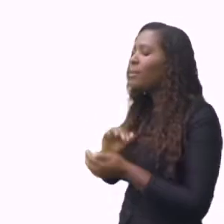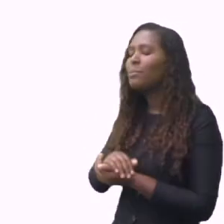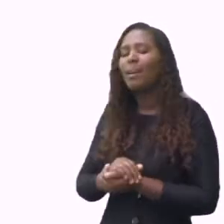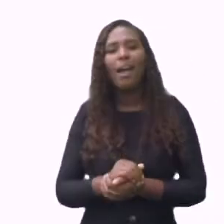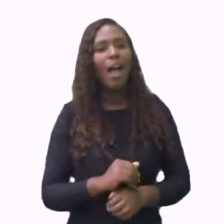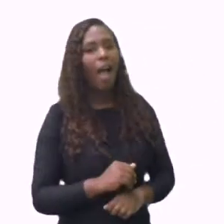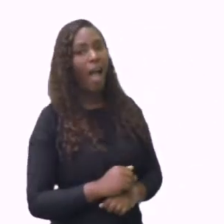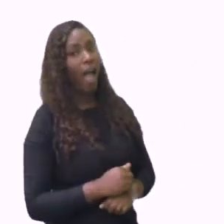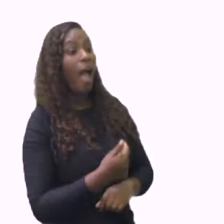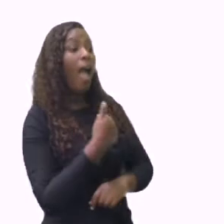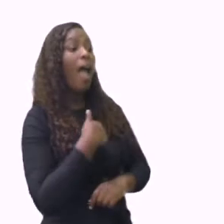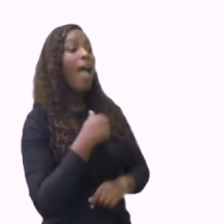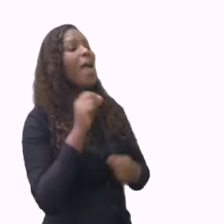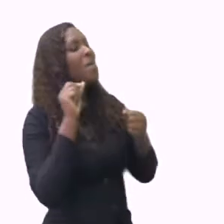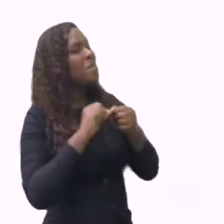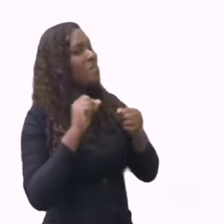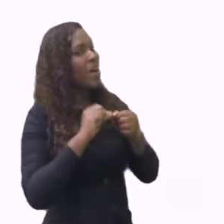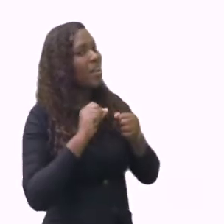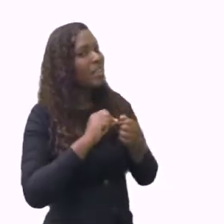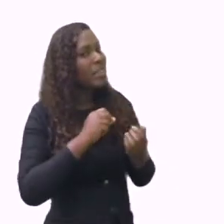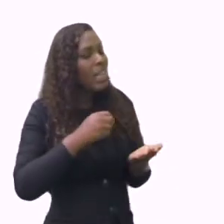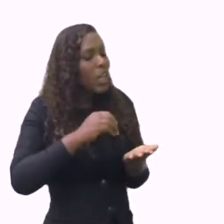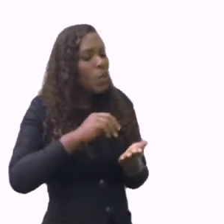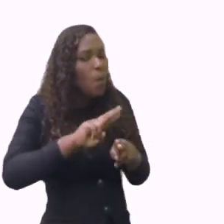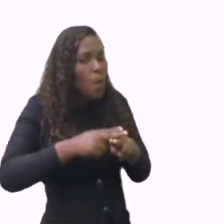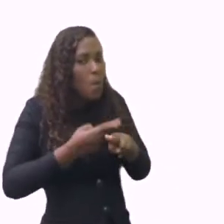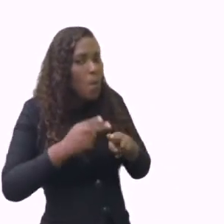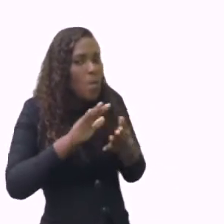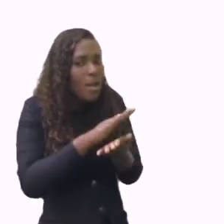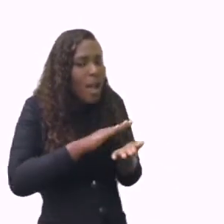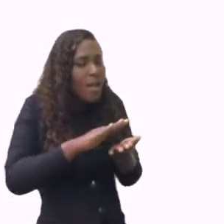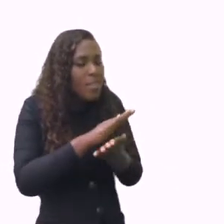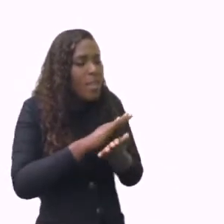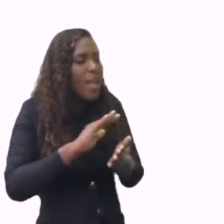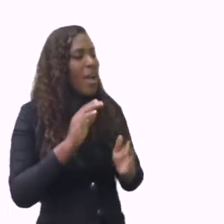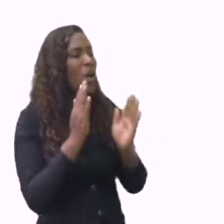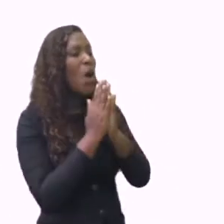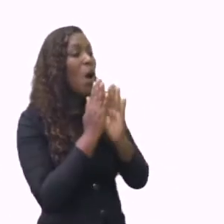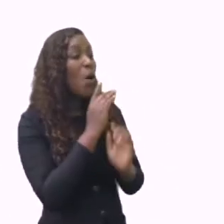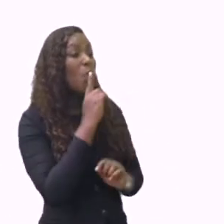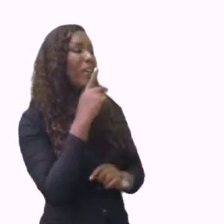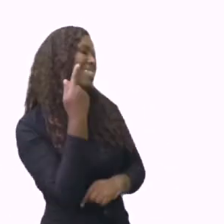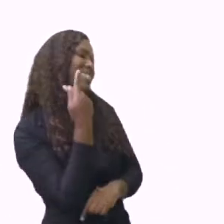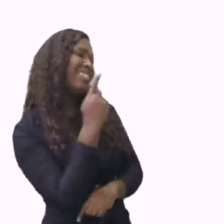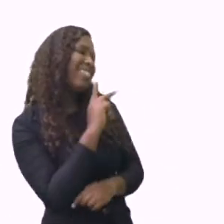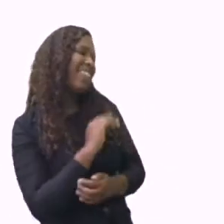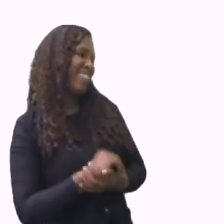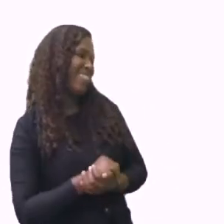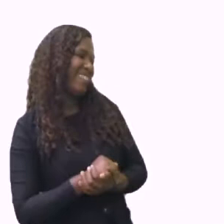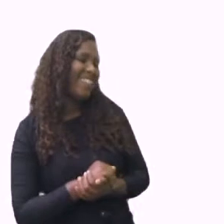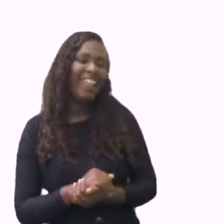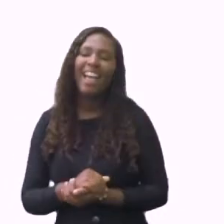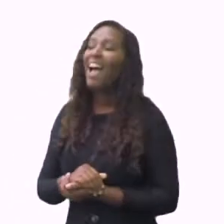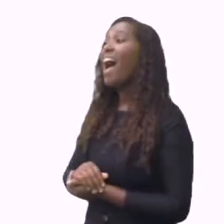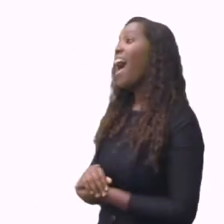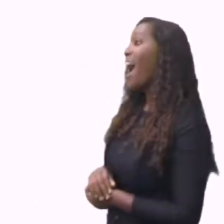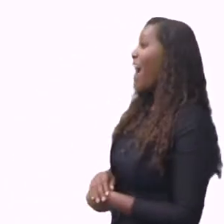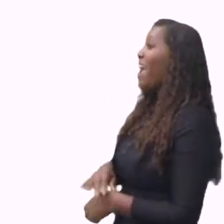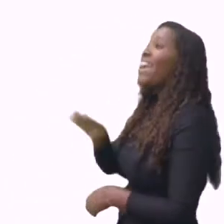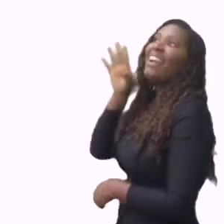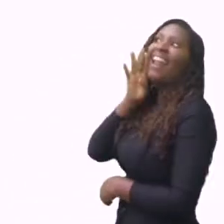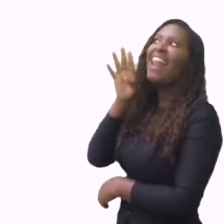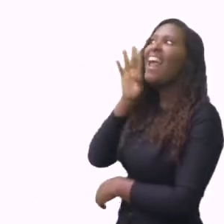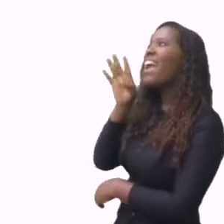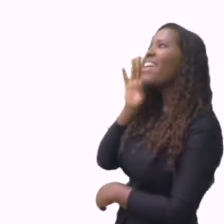para sua festa de aniversário. Nossa, mãe, que legal! Vou convidar todos os meus amigos